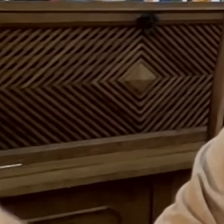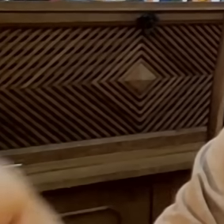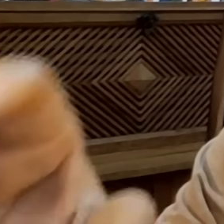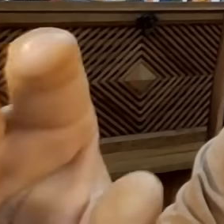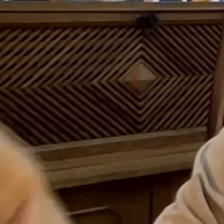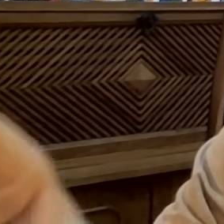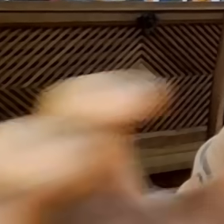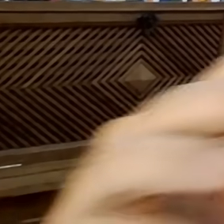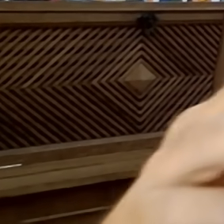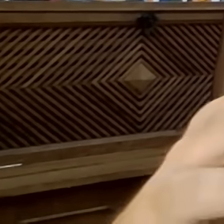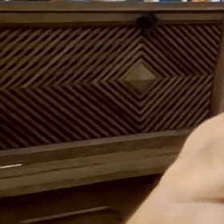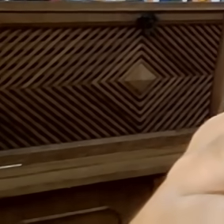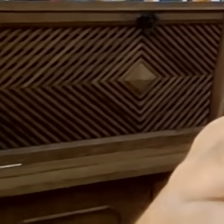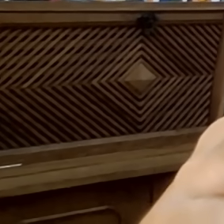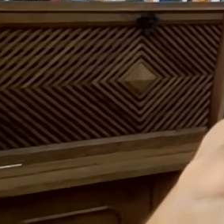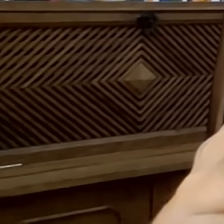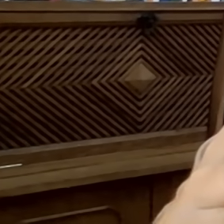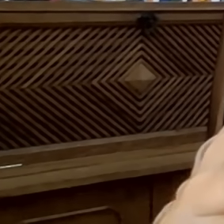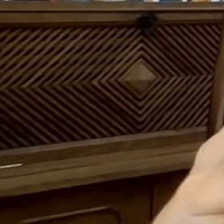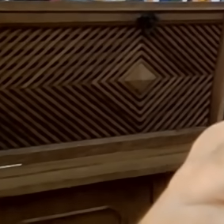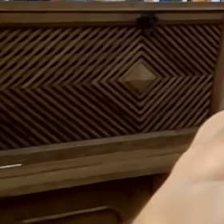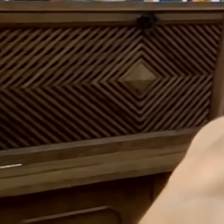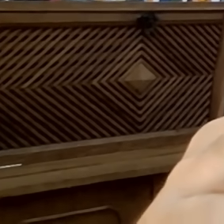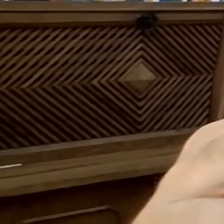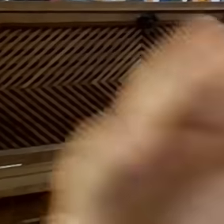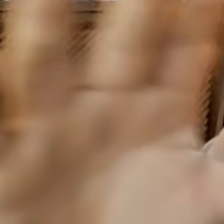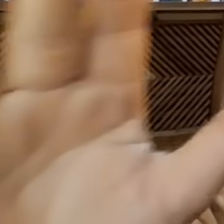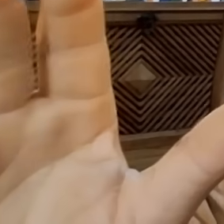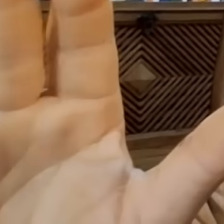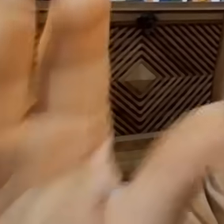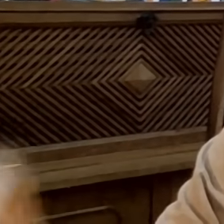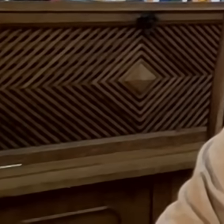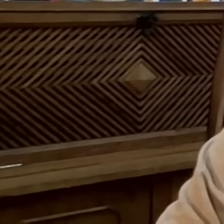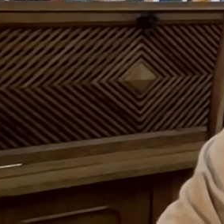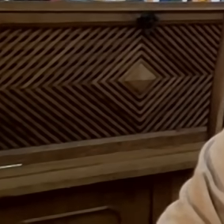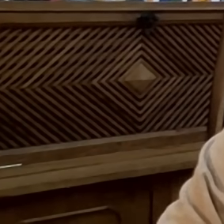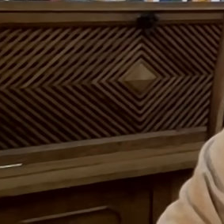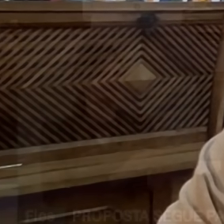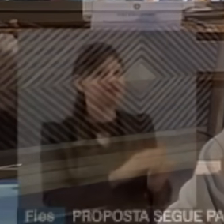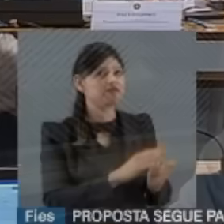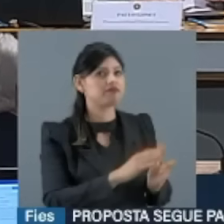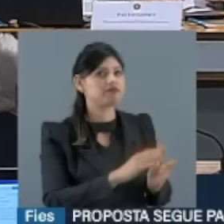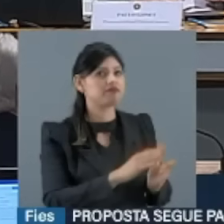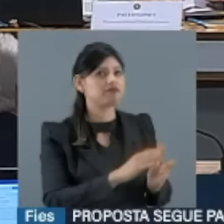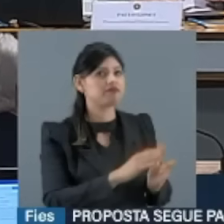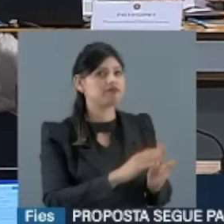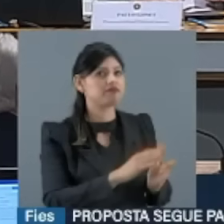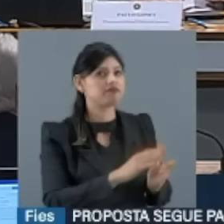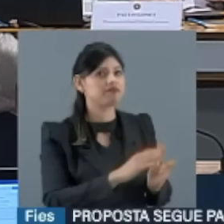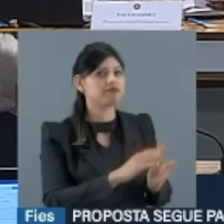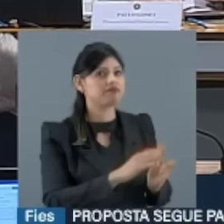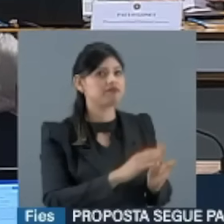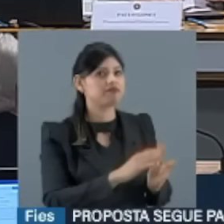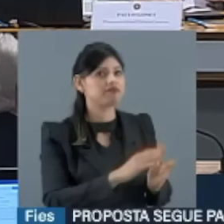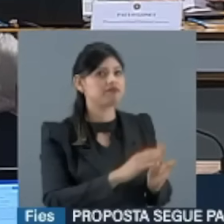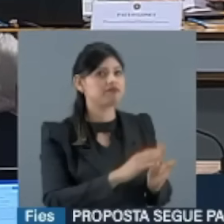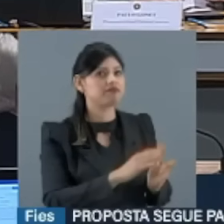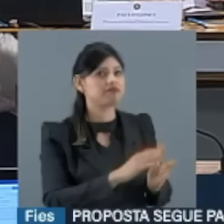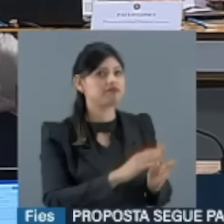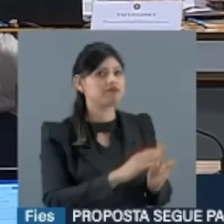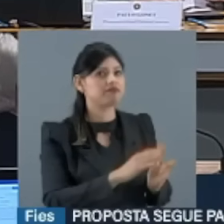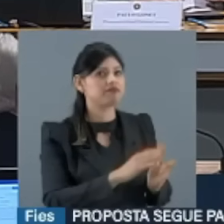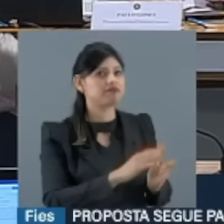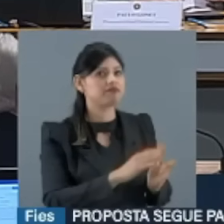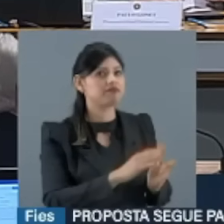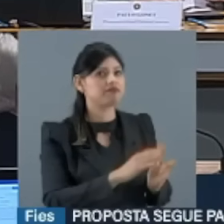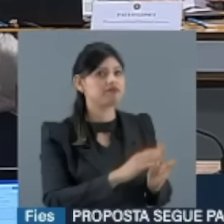GoNet E aí este ponto é o ponto que chamou mais atenção e gerou uma preocupação inclusive ao